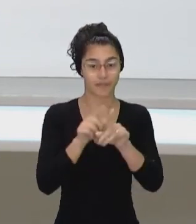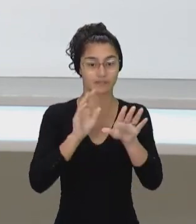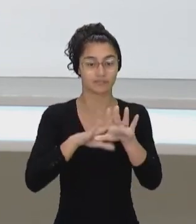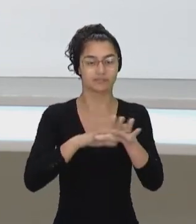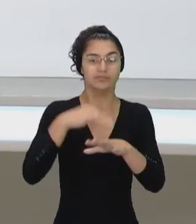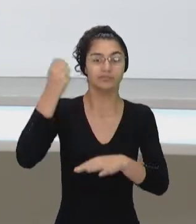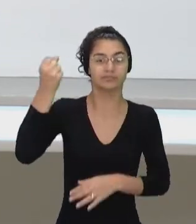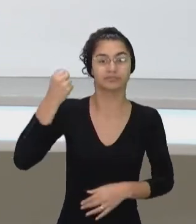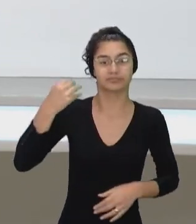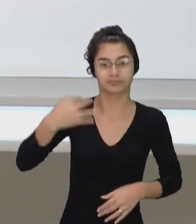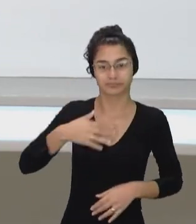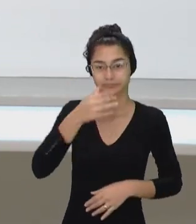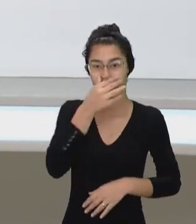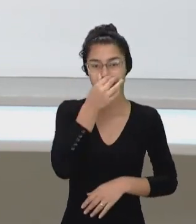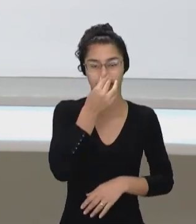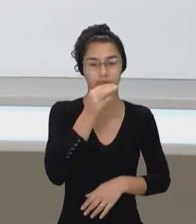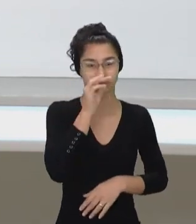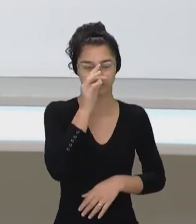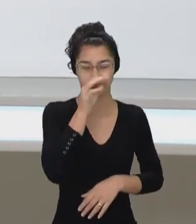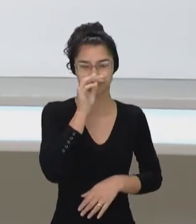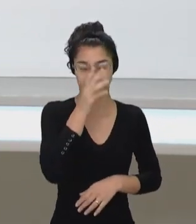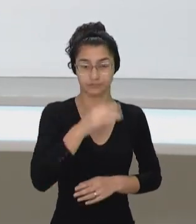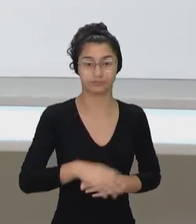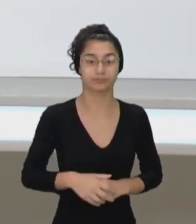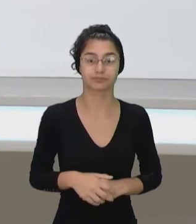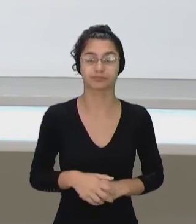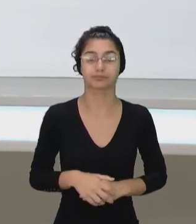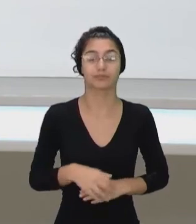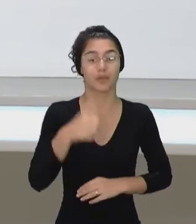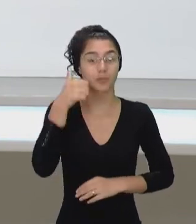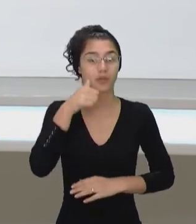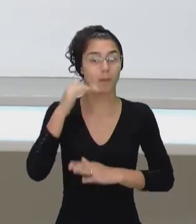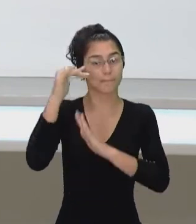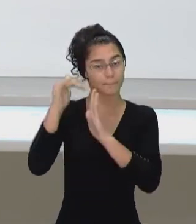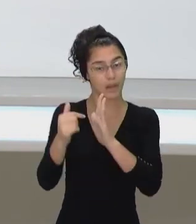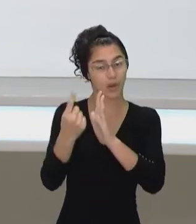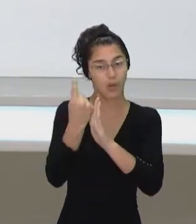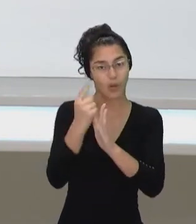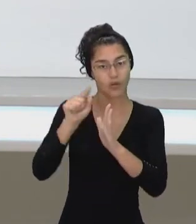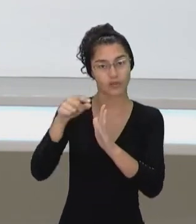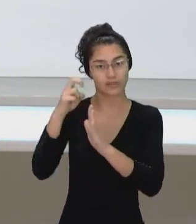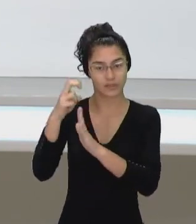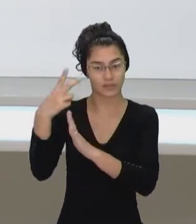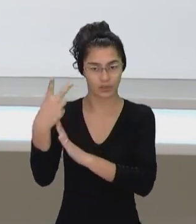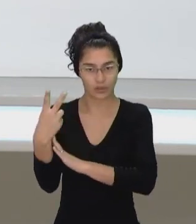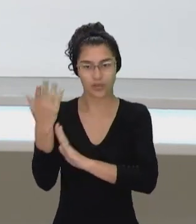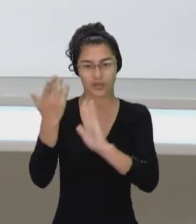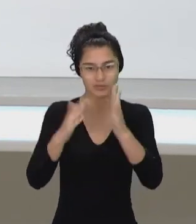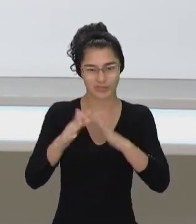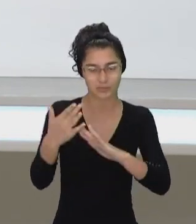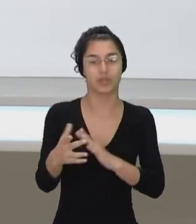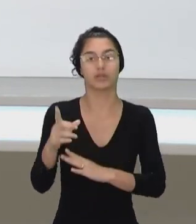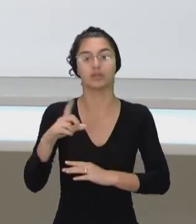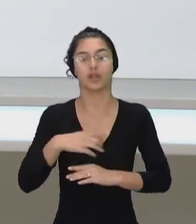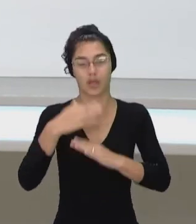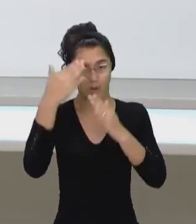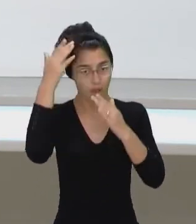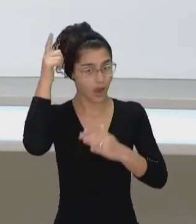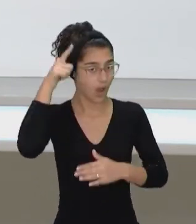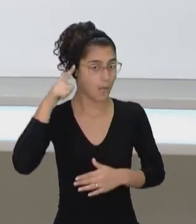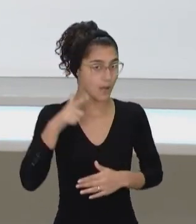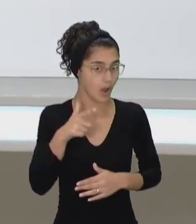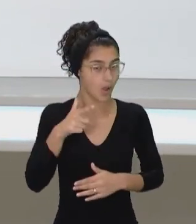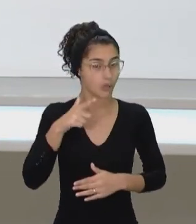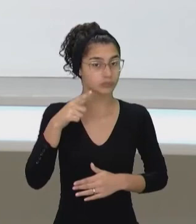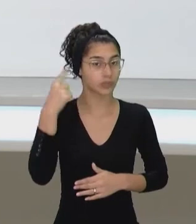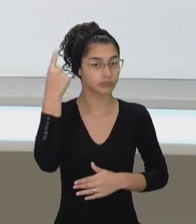aqui a minha descrição. Eu sou então uma pessoa baixa, tenho aí em torno de 1,52 m, tenho cabelos